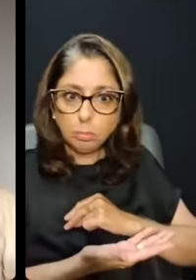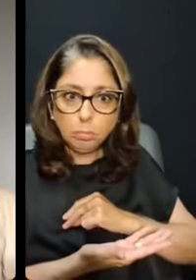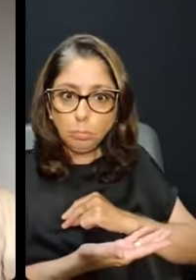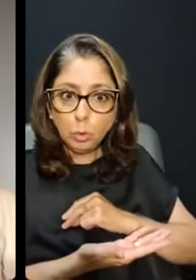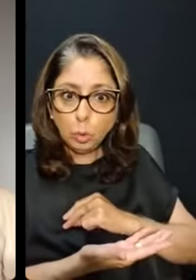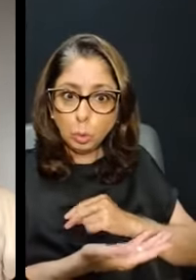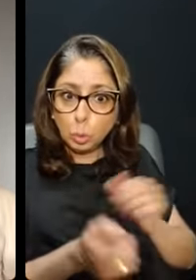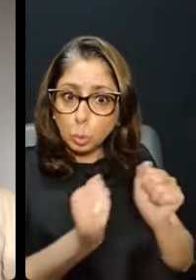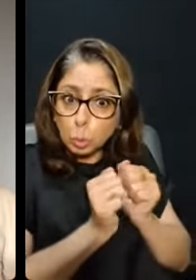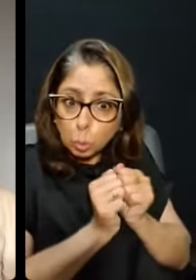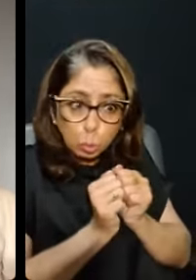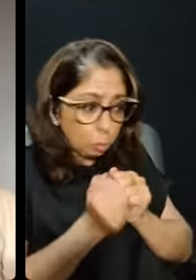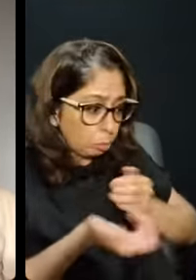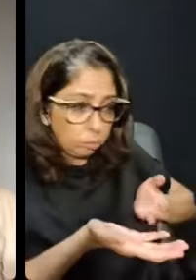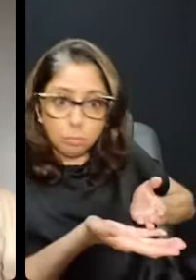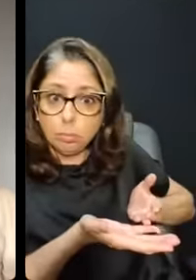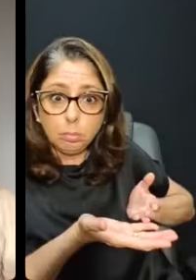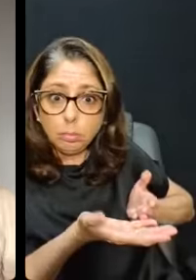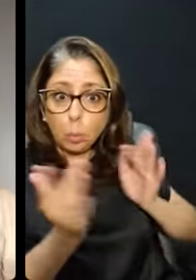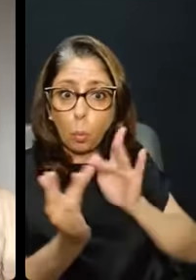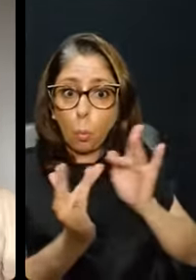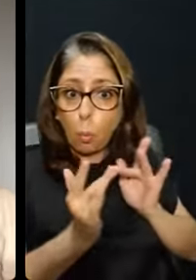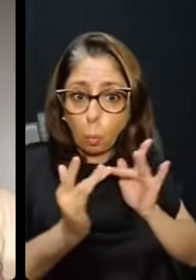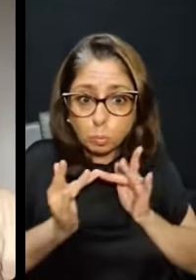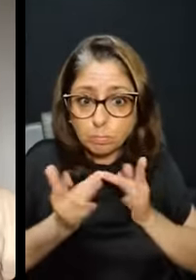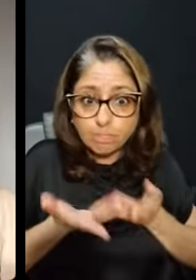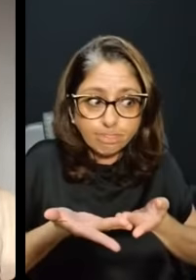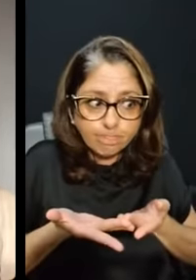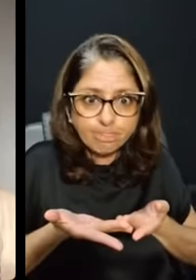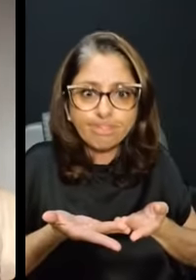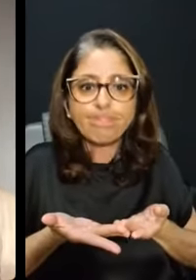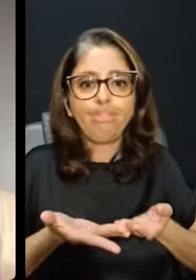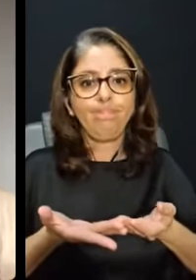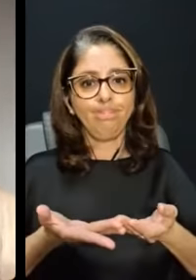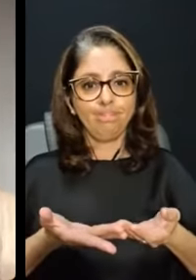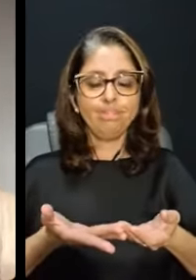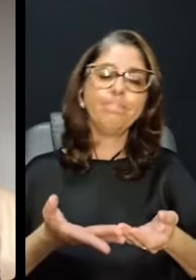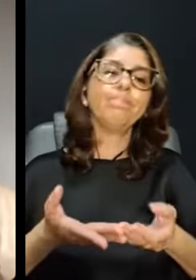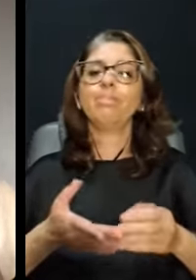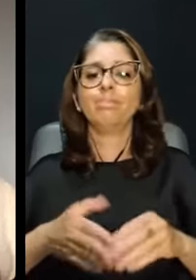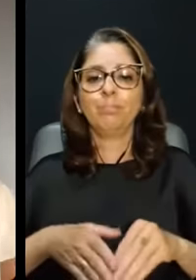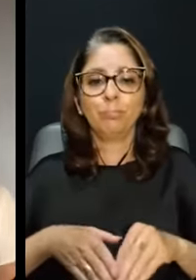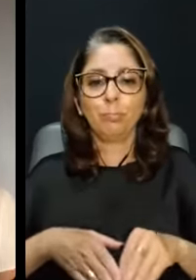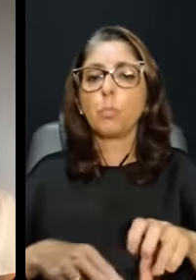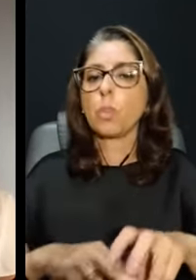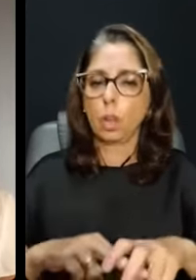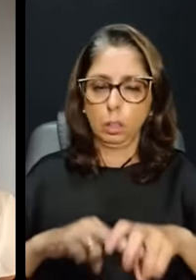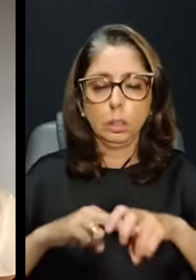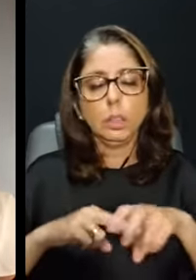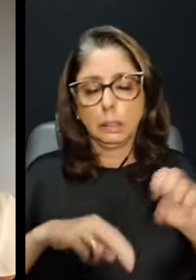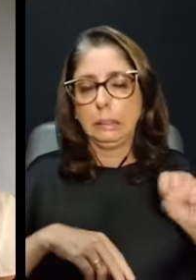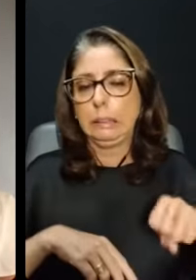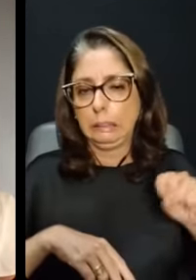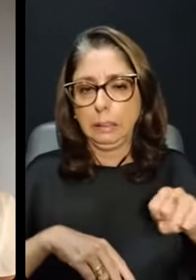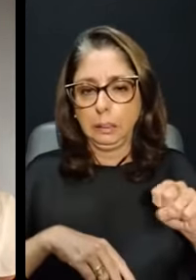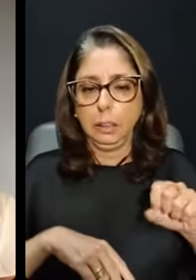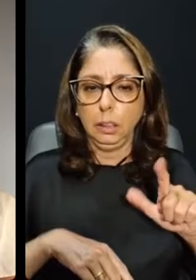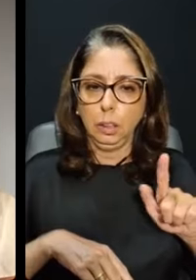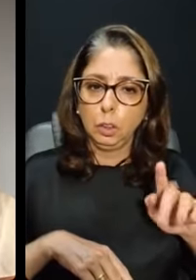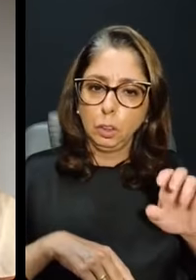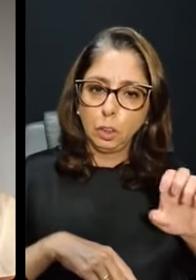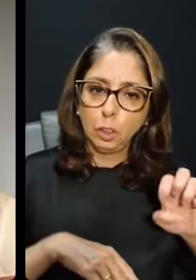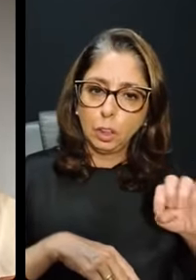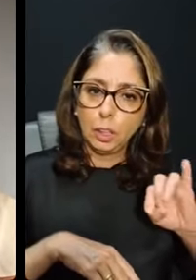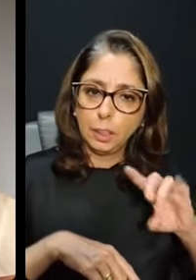conviver junto no mesmo espaço, né? E eu acho que isso também, Geisa, isso traz uma visibilidade, que eu acho que é um pouco a proposta